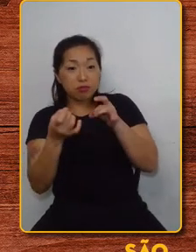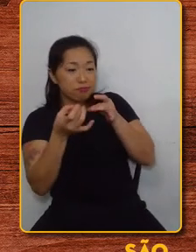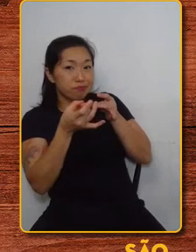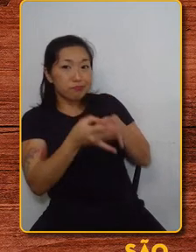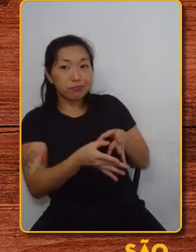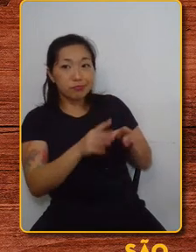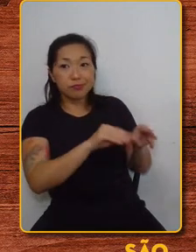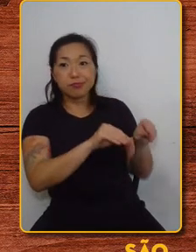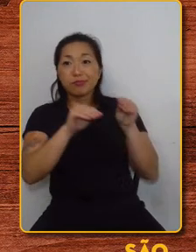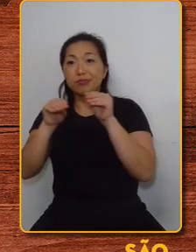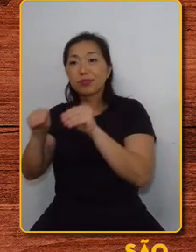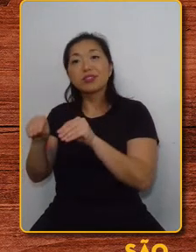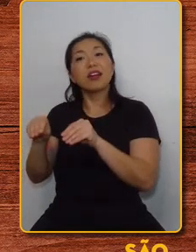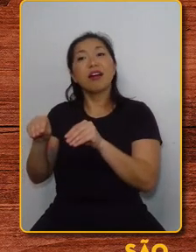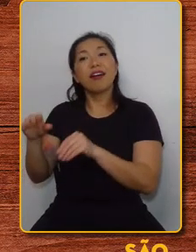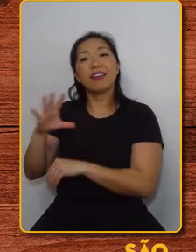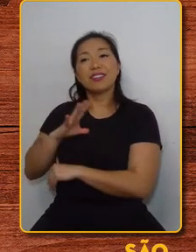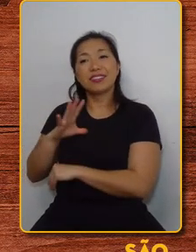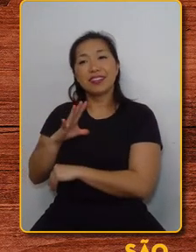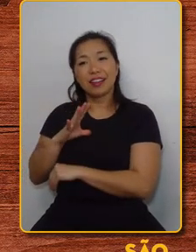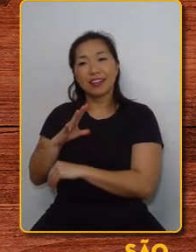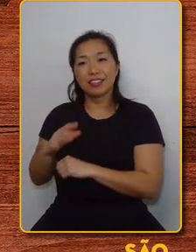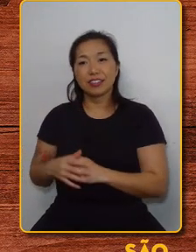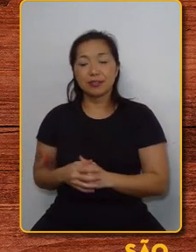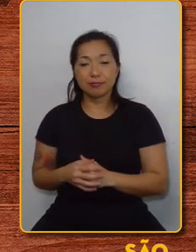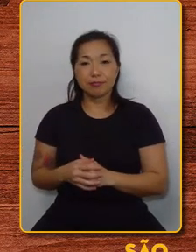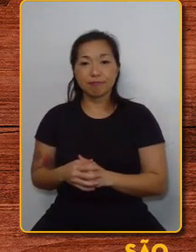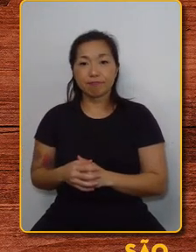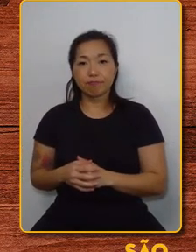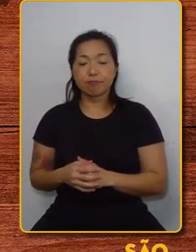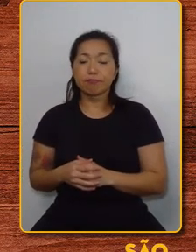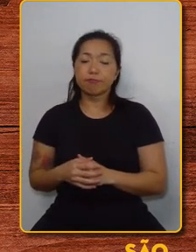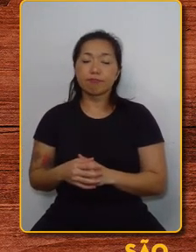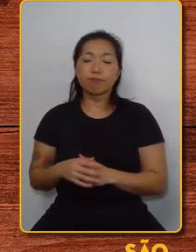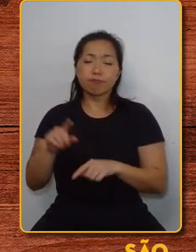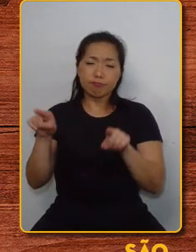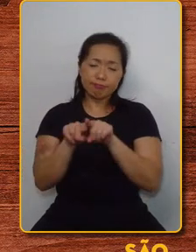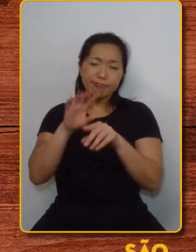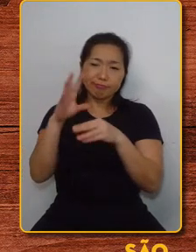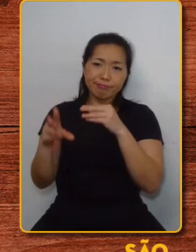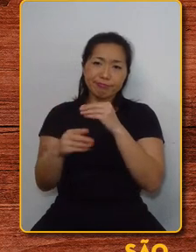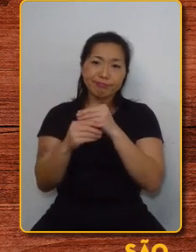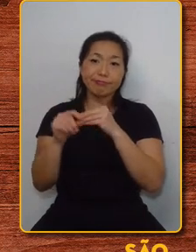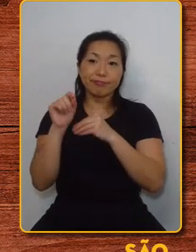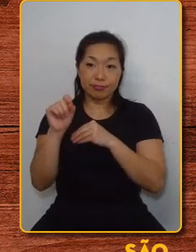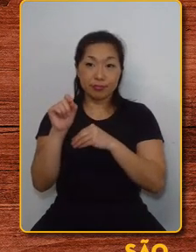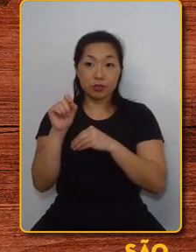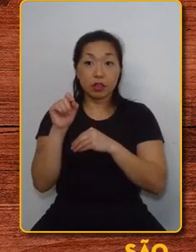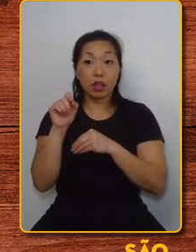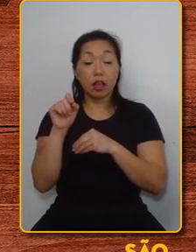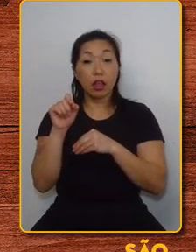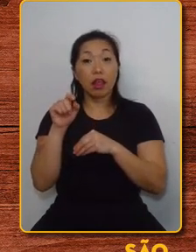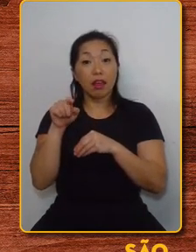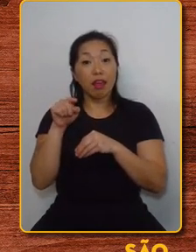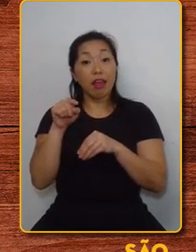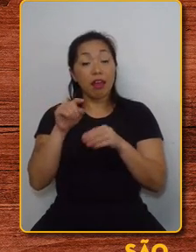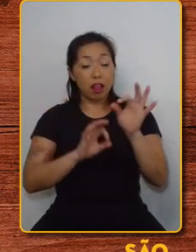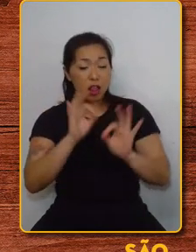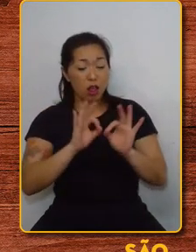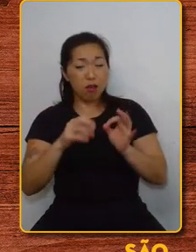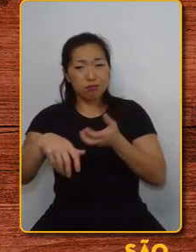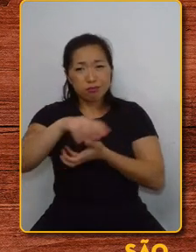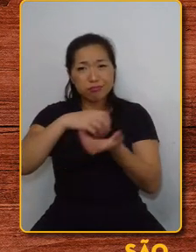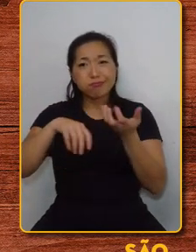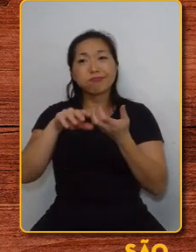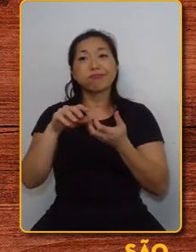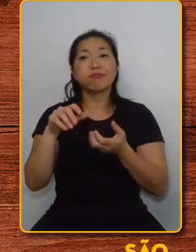Fora isso, nós temos um problema que é importante quem está nos acompanhando, que a reforma agrária está fora de moda, como diz